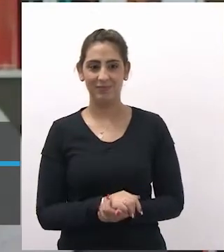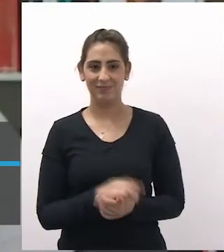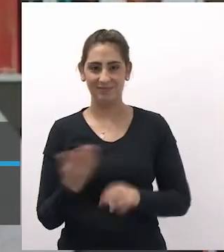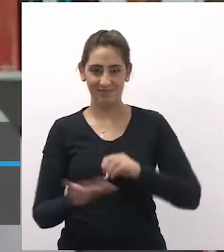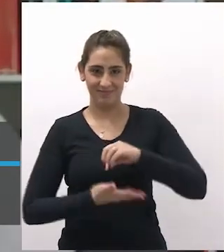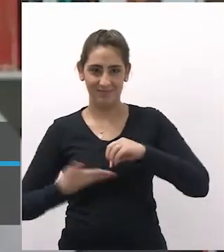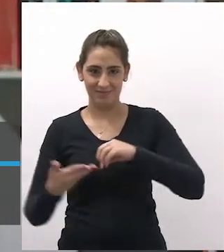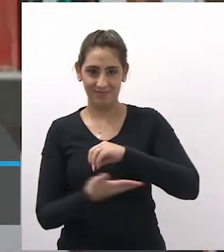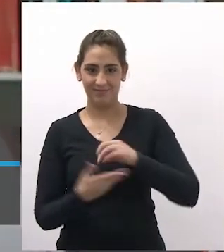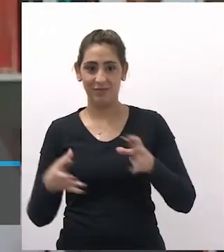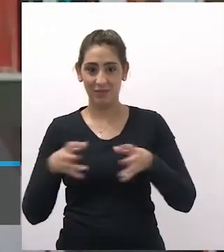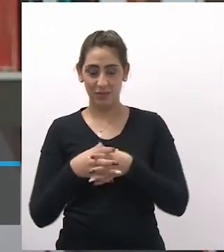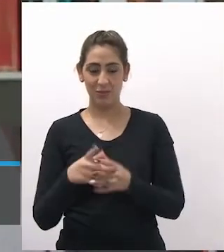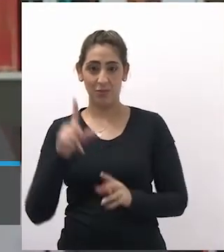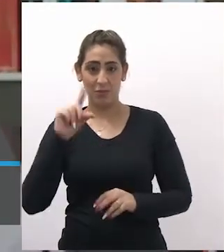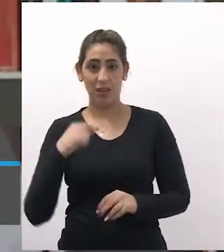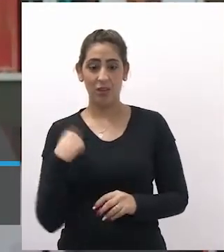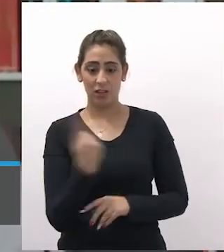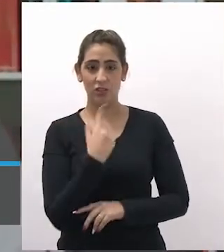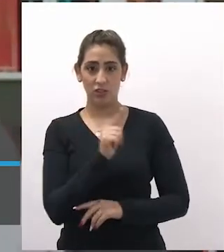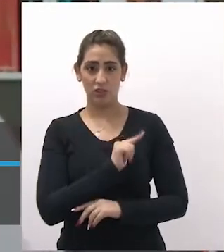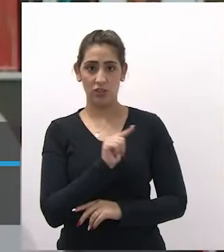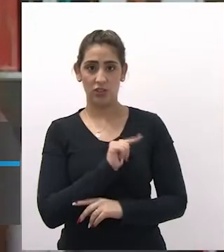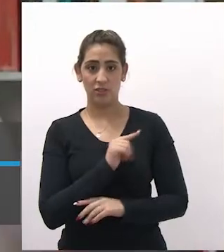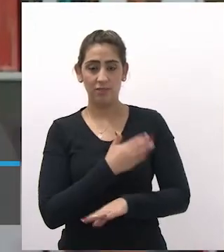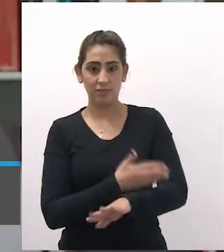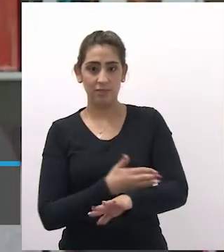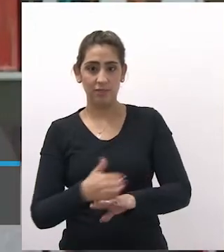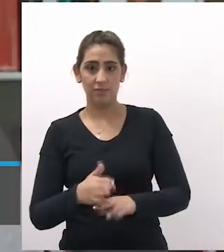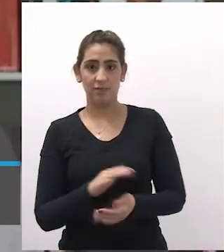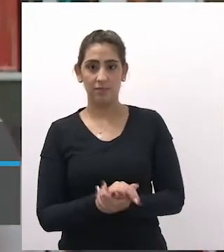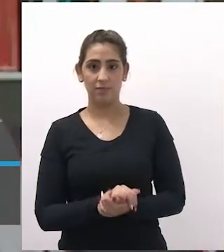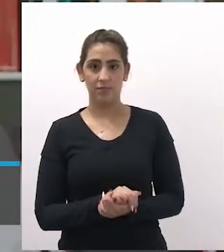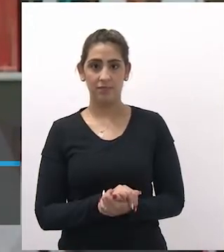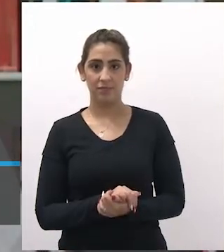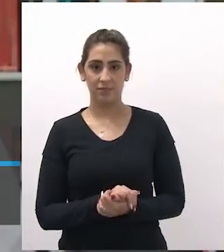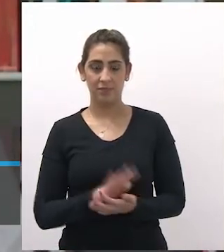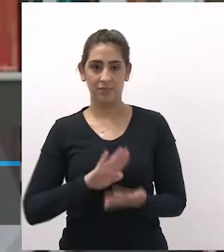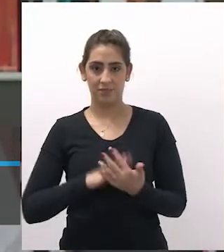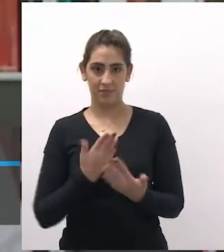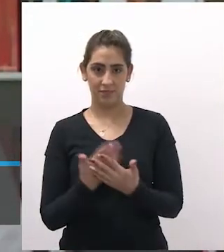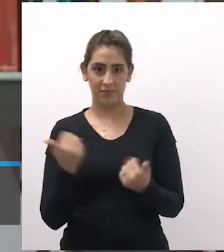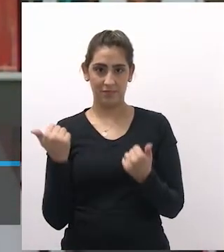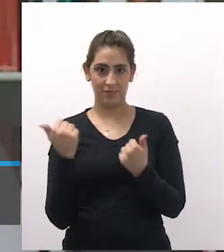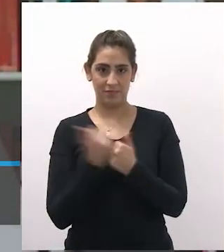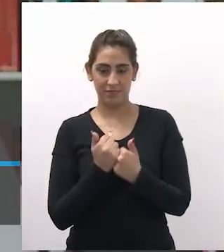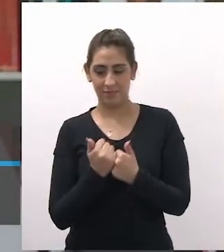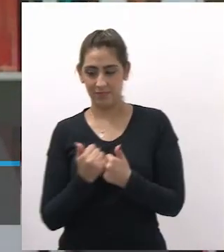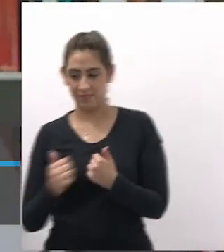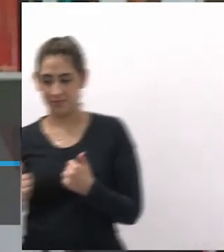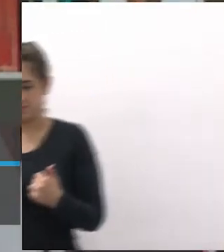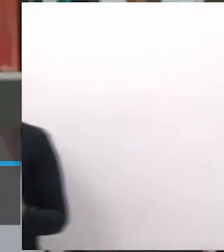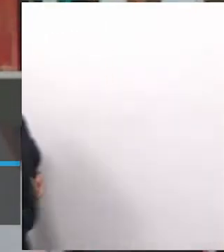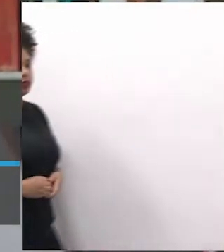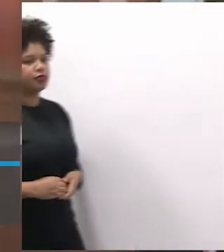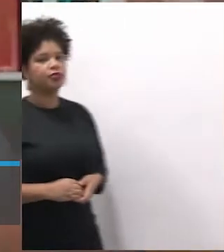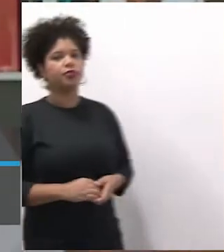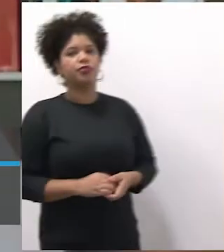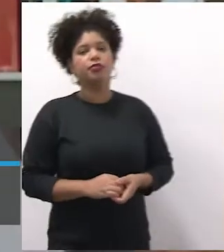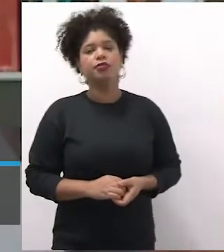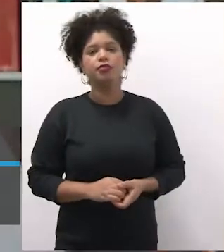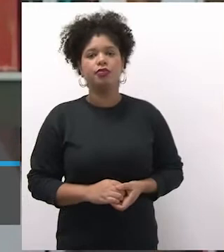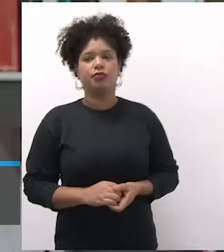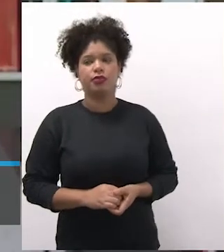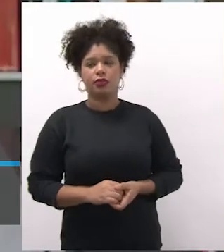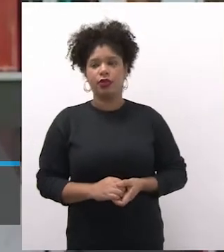grupo pequeno que a gente tinha. Então, inicialmente, a gente não tinha aquela ideia de que o Lendo Mulheres Pretas ia chegar para todas